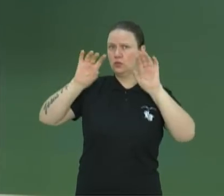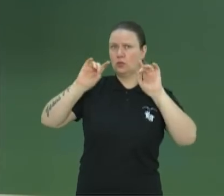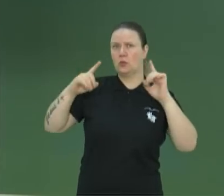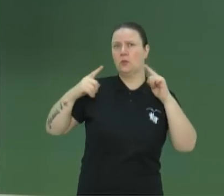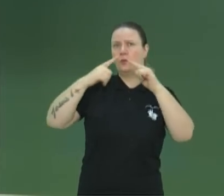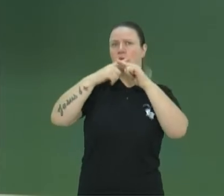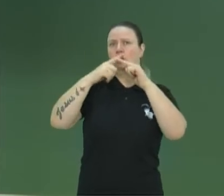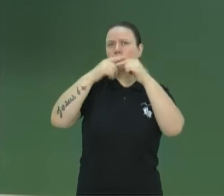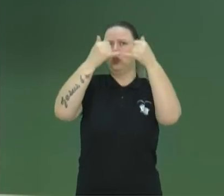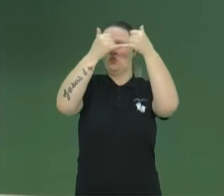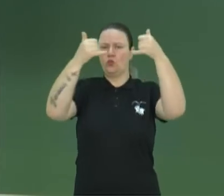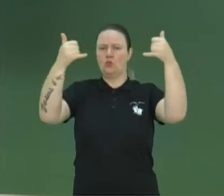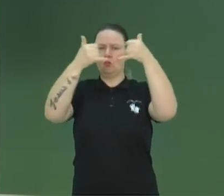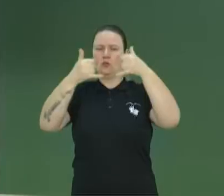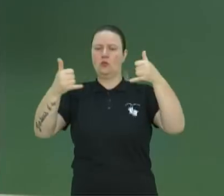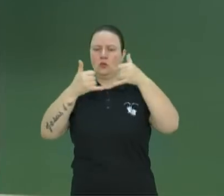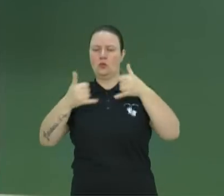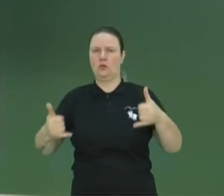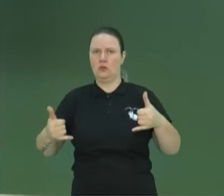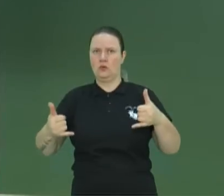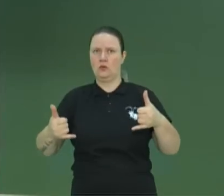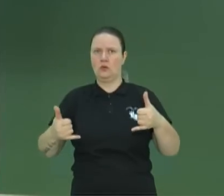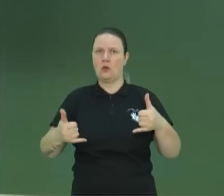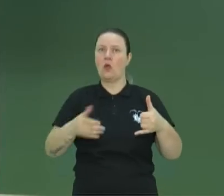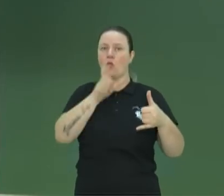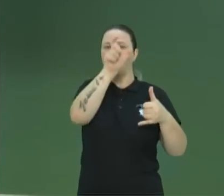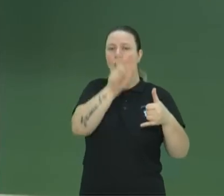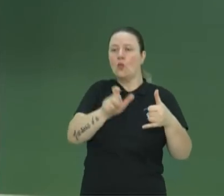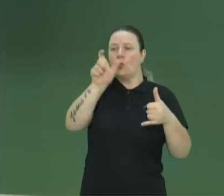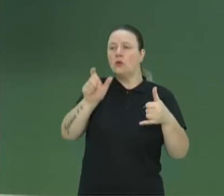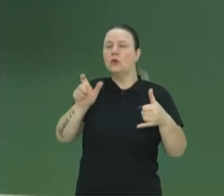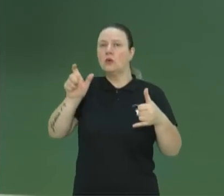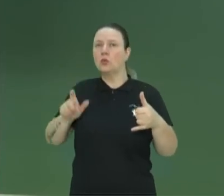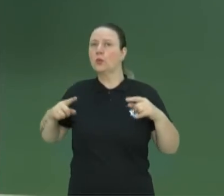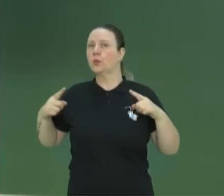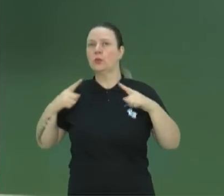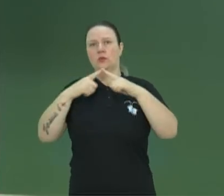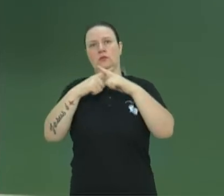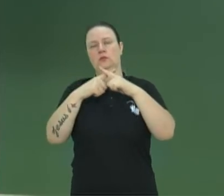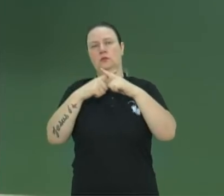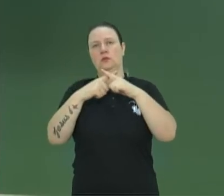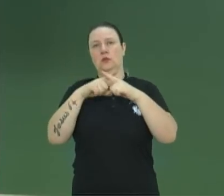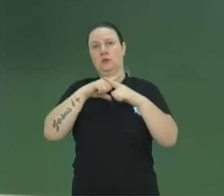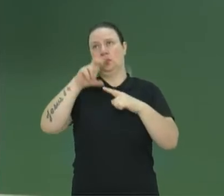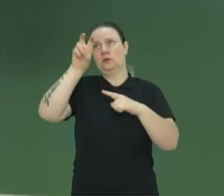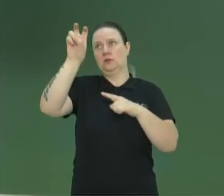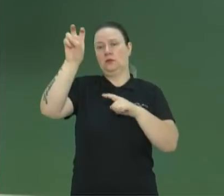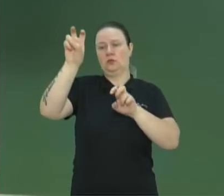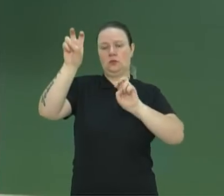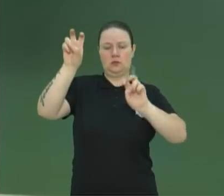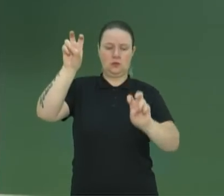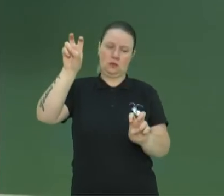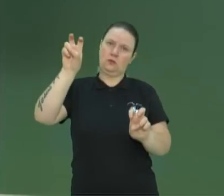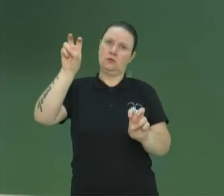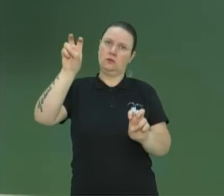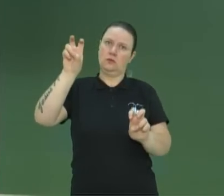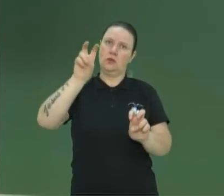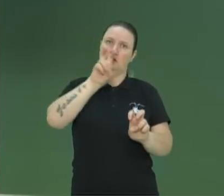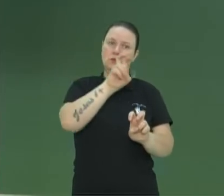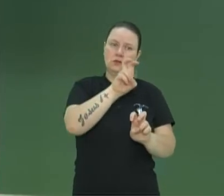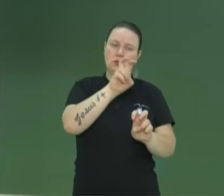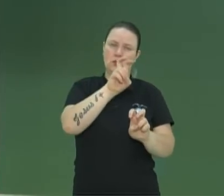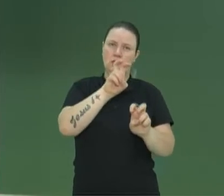de linhas, né, pelo número de colunas, porque se é uma matriz quadrada de ordem 5, ela tem 5 linhas e 5 colunas. 5 vezes 5